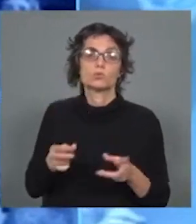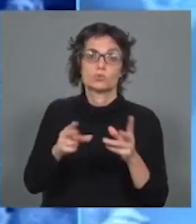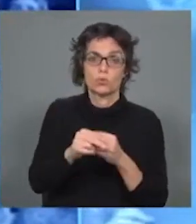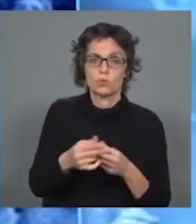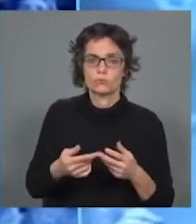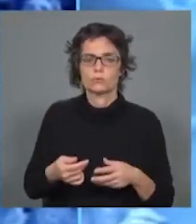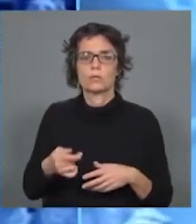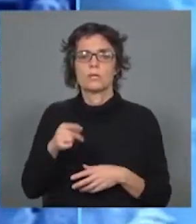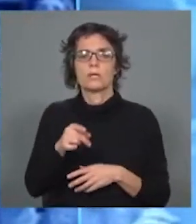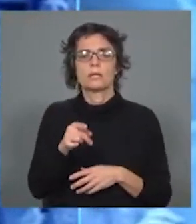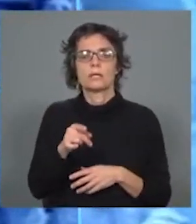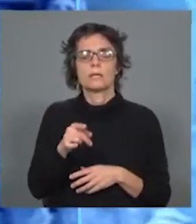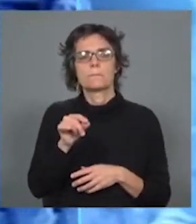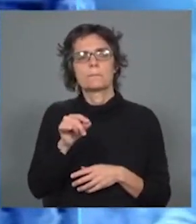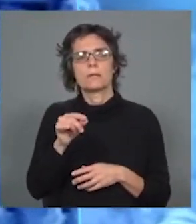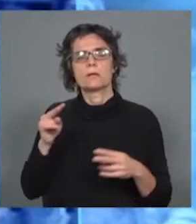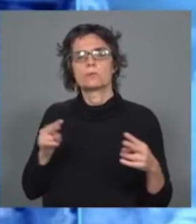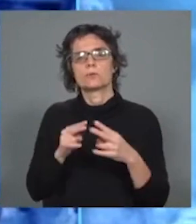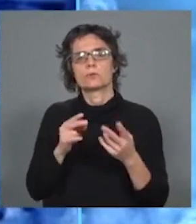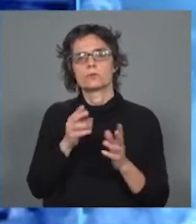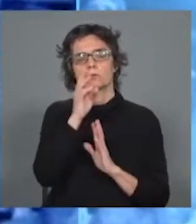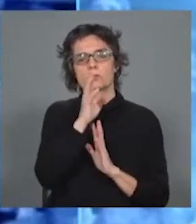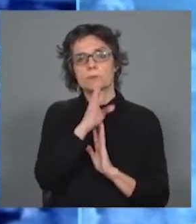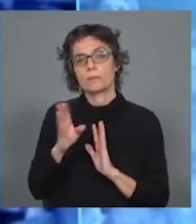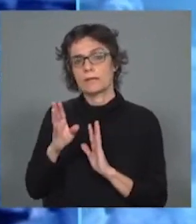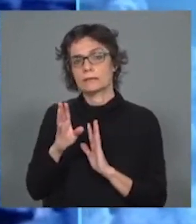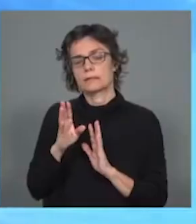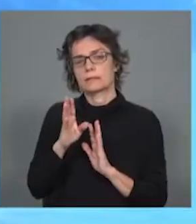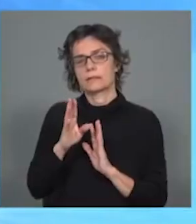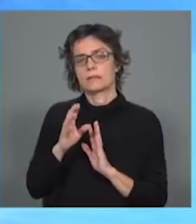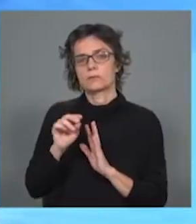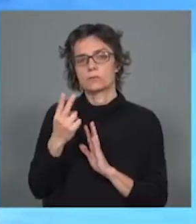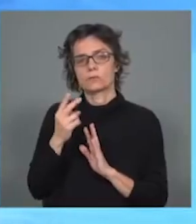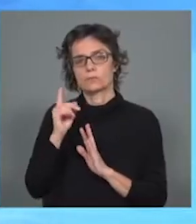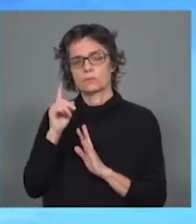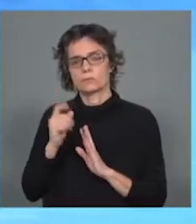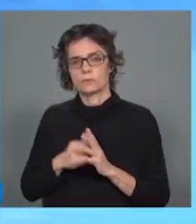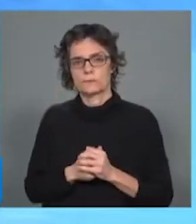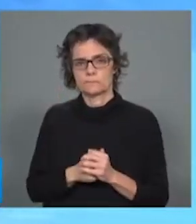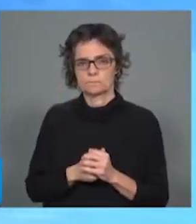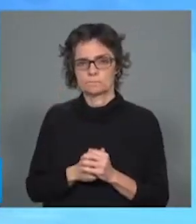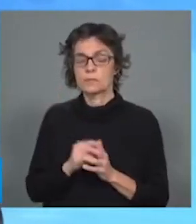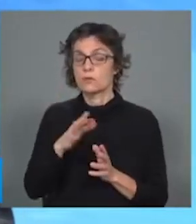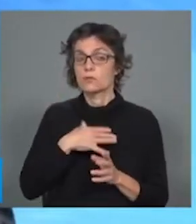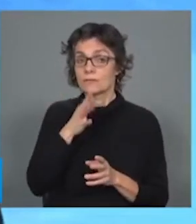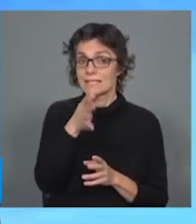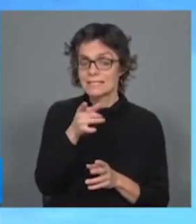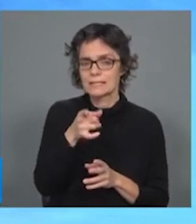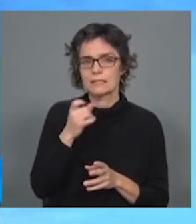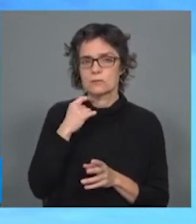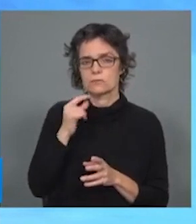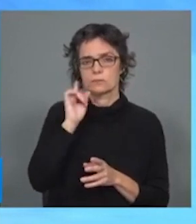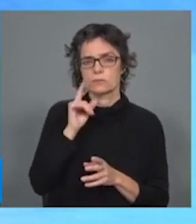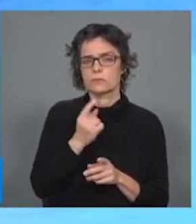encontro também entre duas tradições muito importantes. Sim. Eu só gostava de completar uma coisa que eu disse. É importante esta cátedra, não só porque